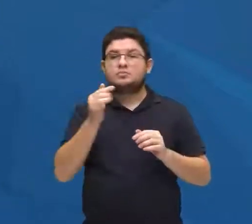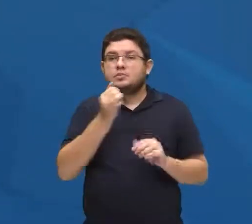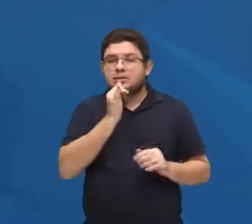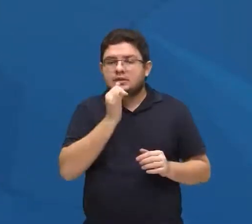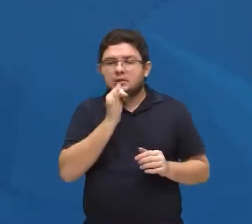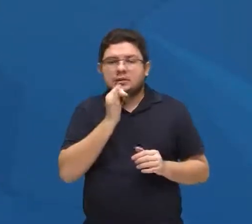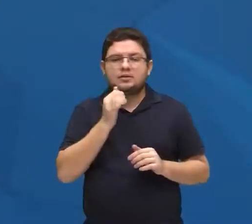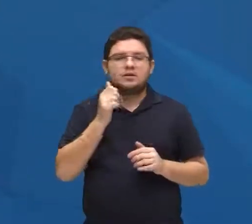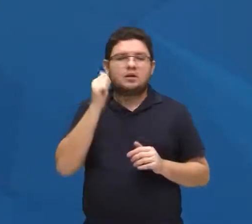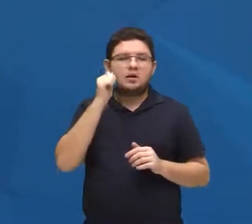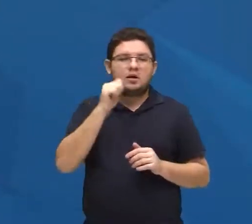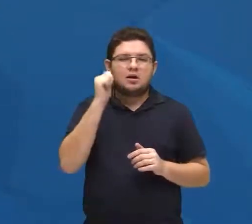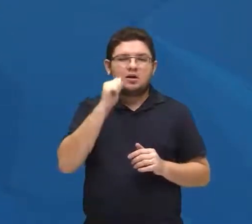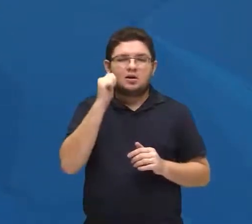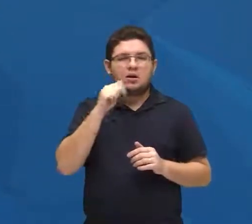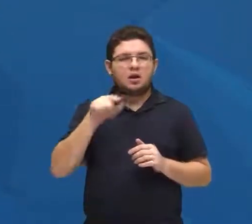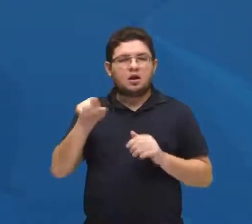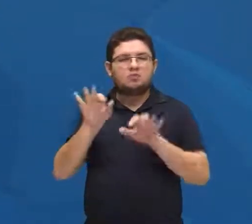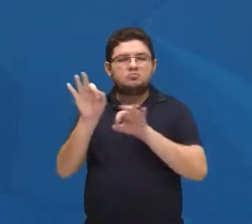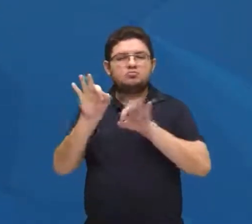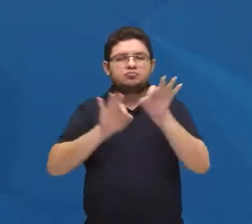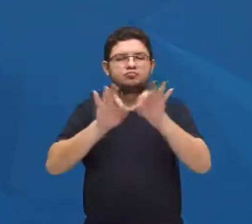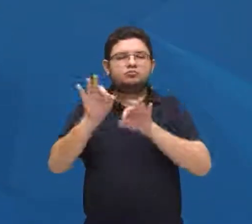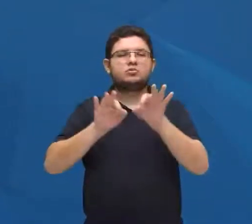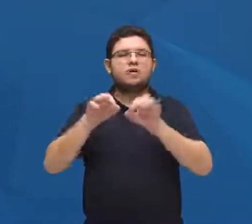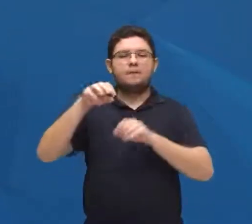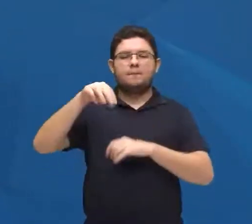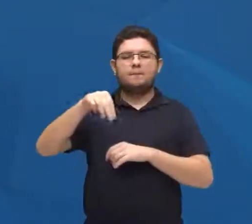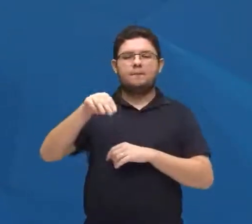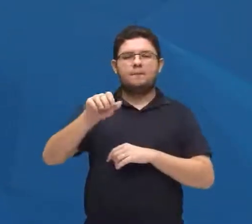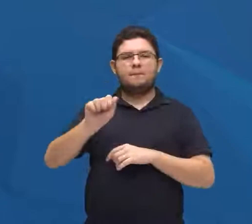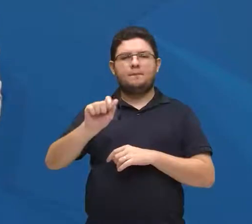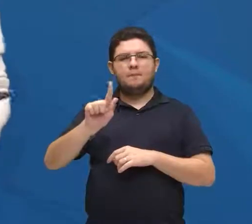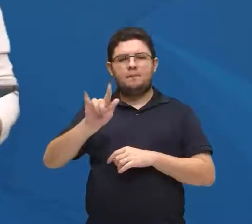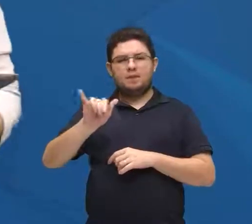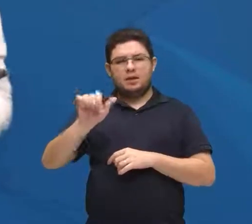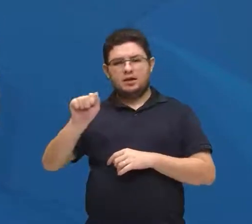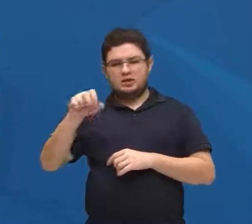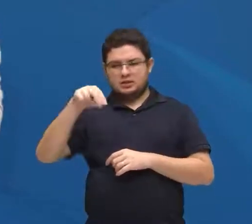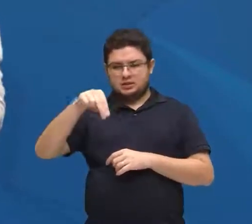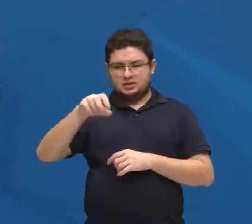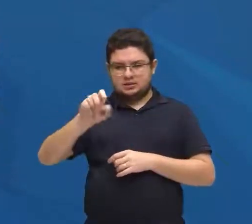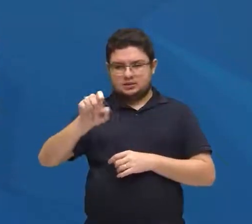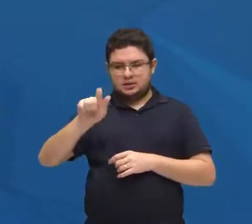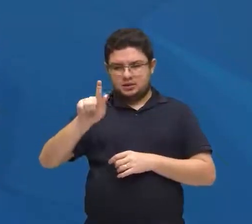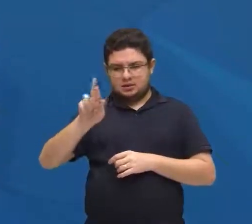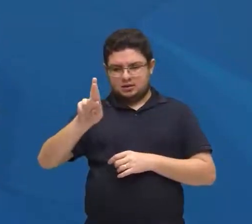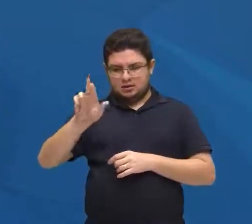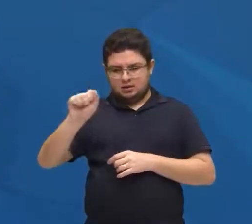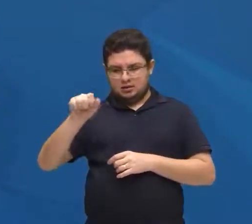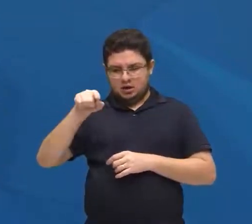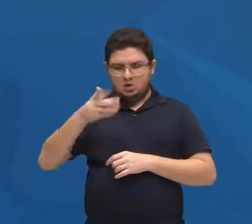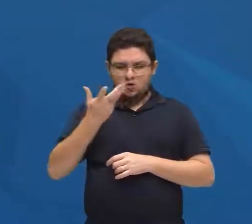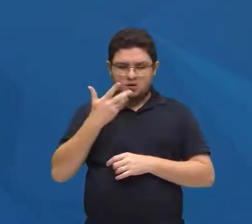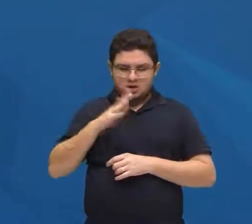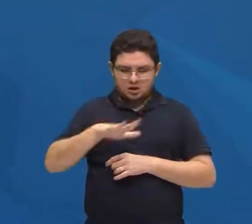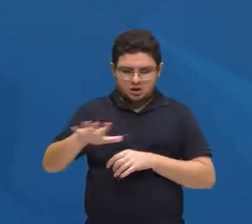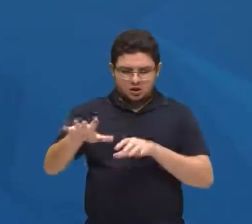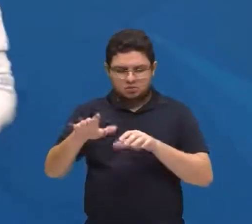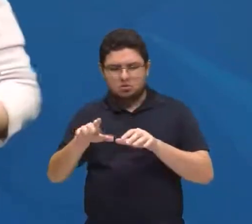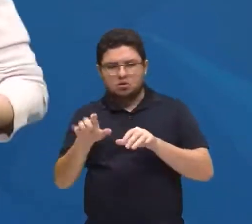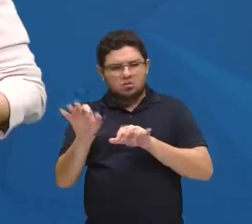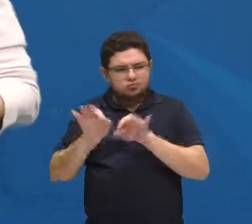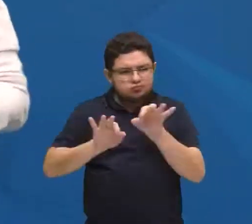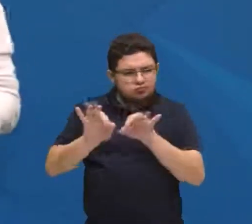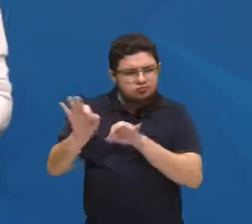essa mulher, ela vinha fazendo rituais de magia negra com crianças, viralizou e pessoas ali da redondeza da